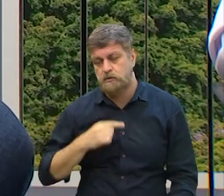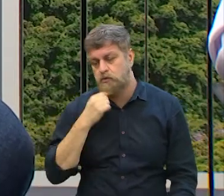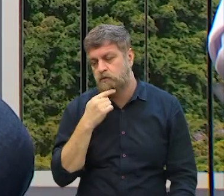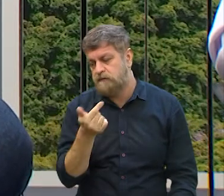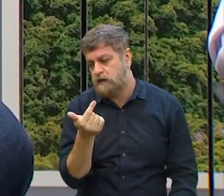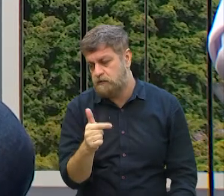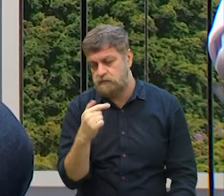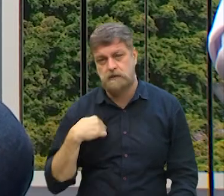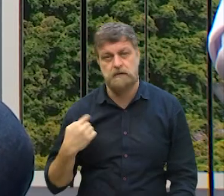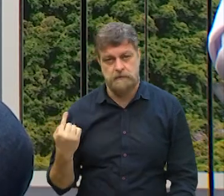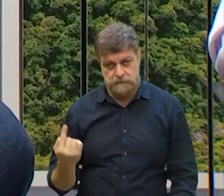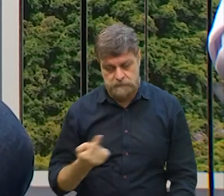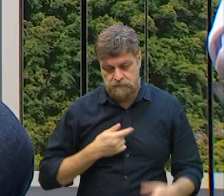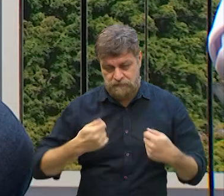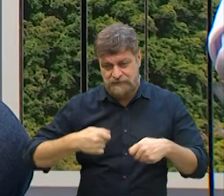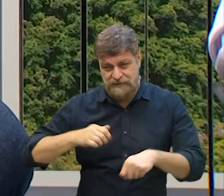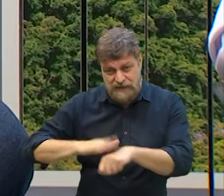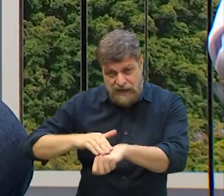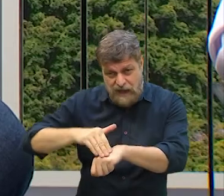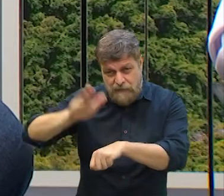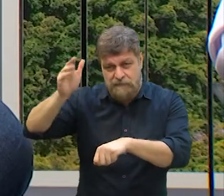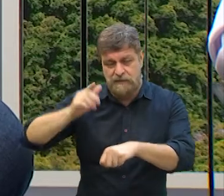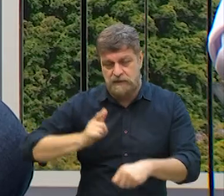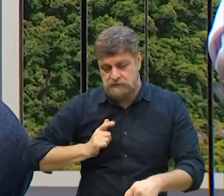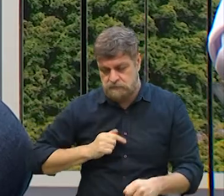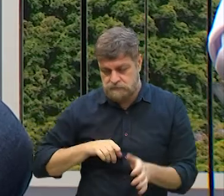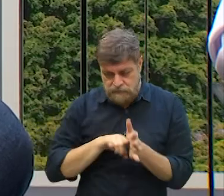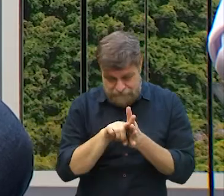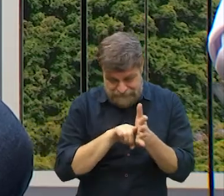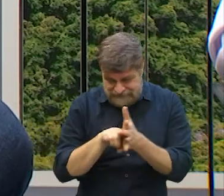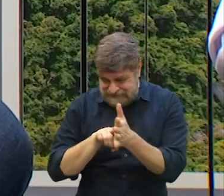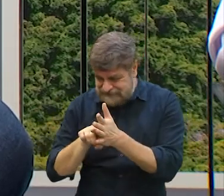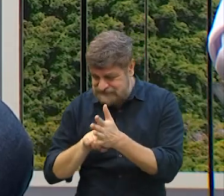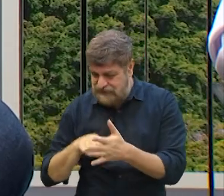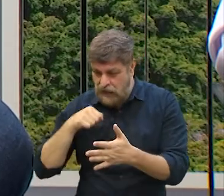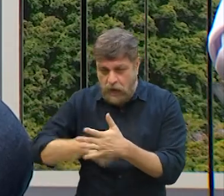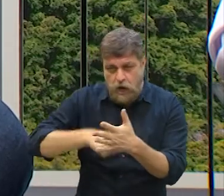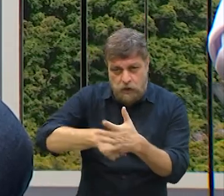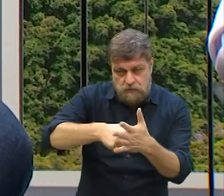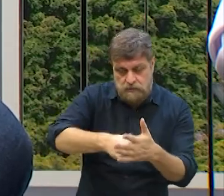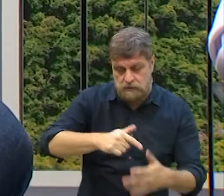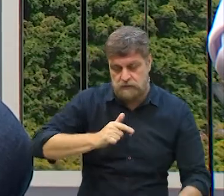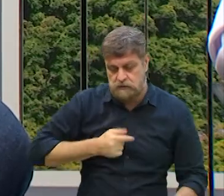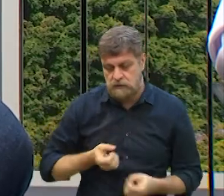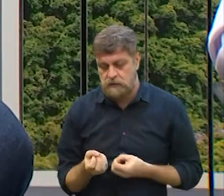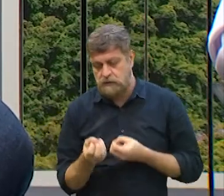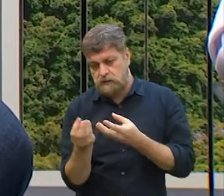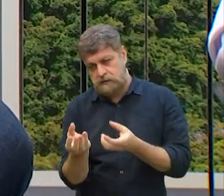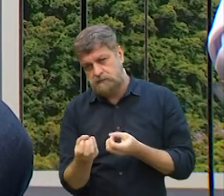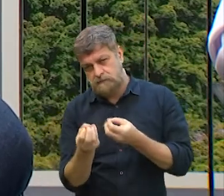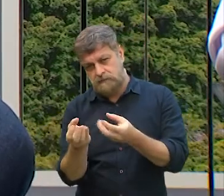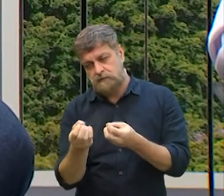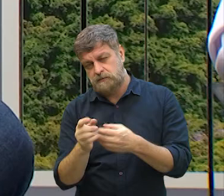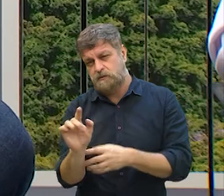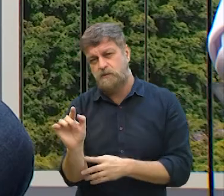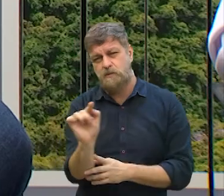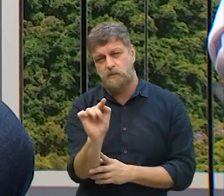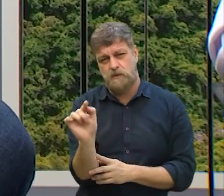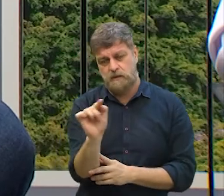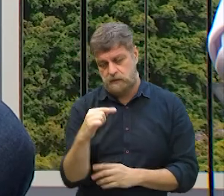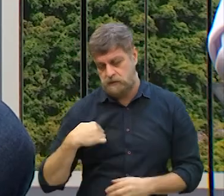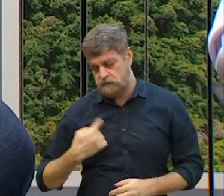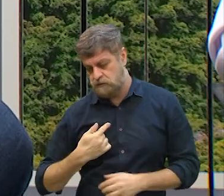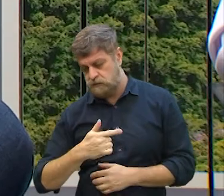eu não tenho dúvida disso. E a gente tem que cada vez mais brigar, lutar, passar informações de